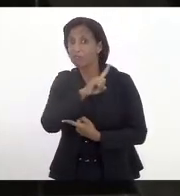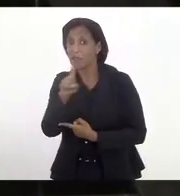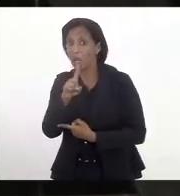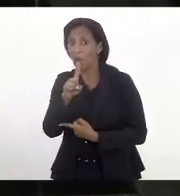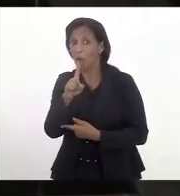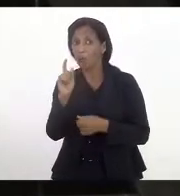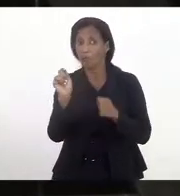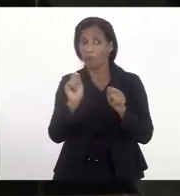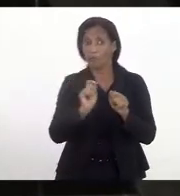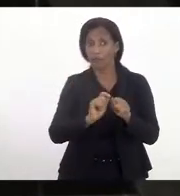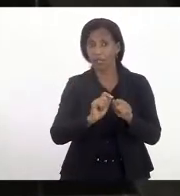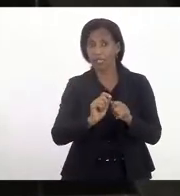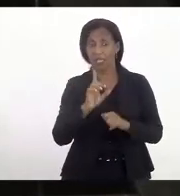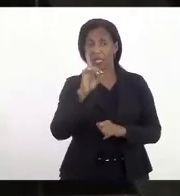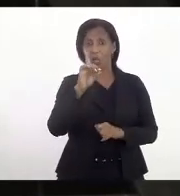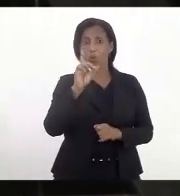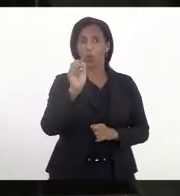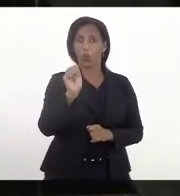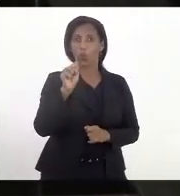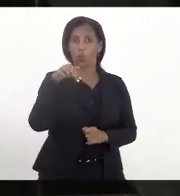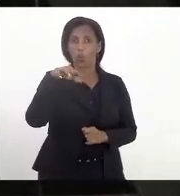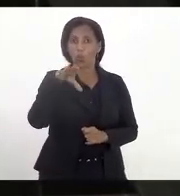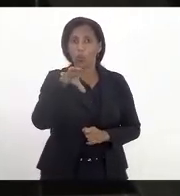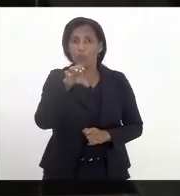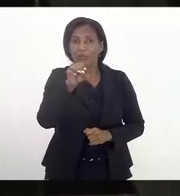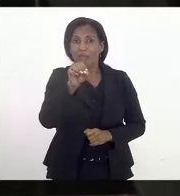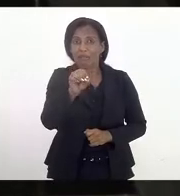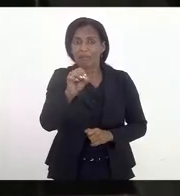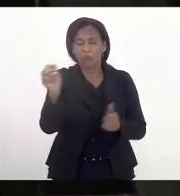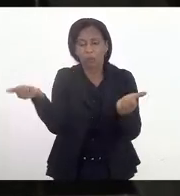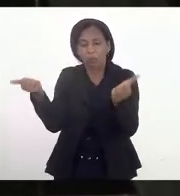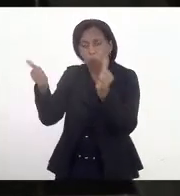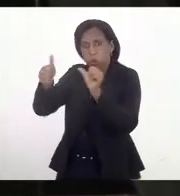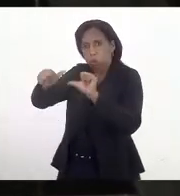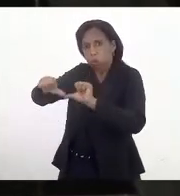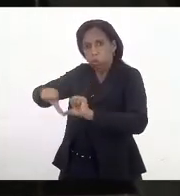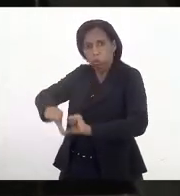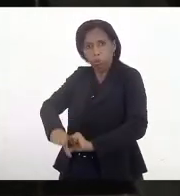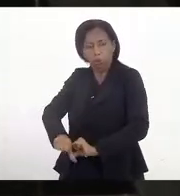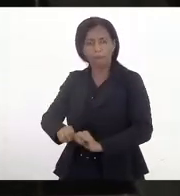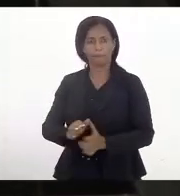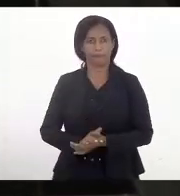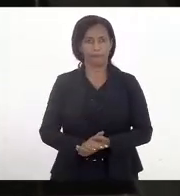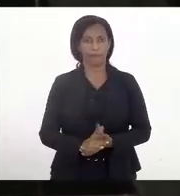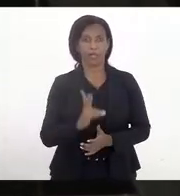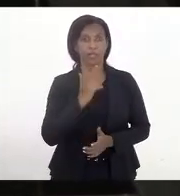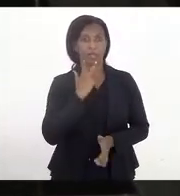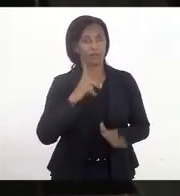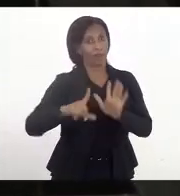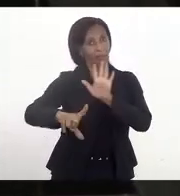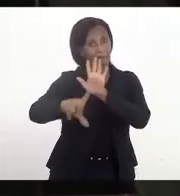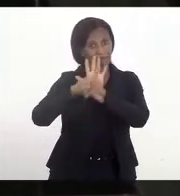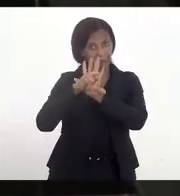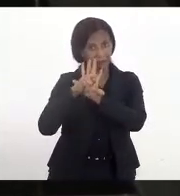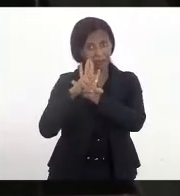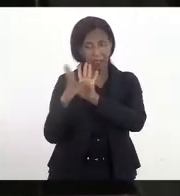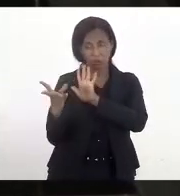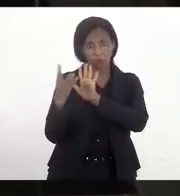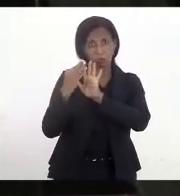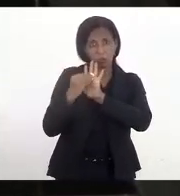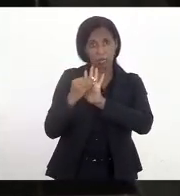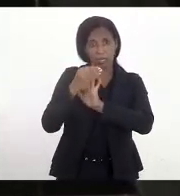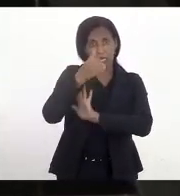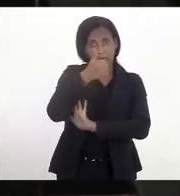o dano ao erário a Irreversível queria dizer que a lei complementar 101